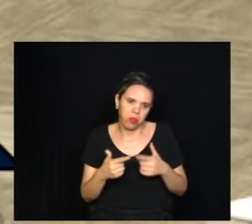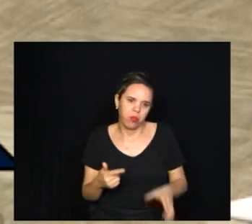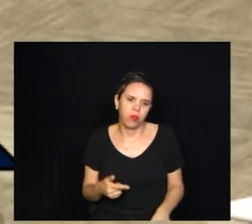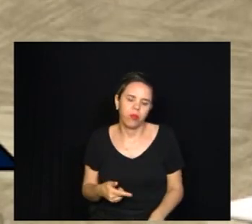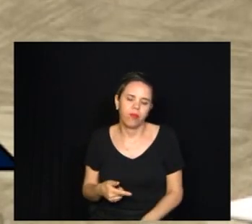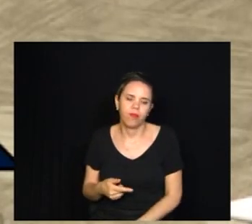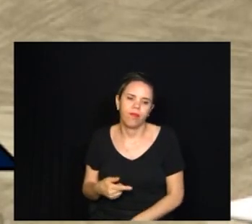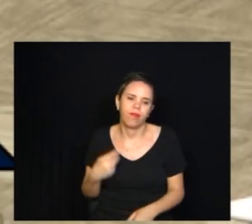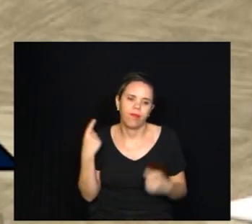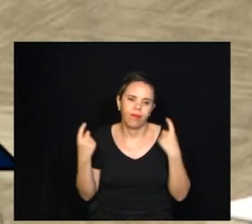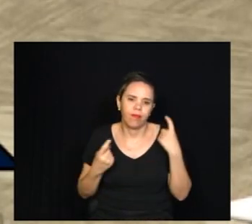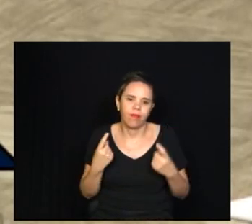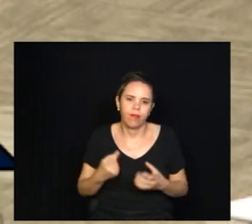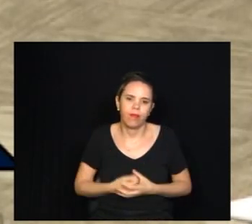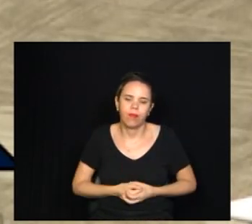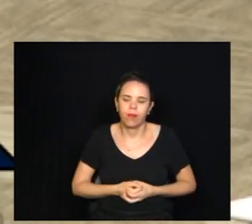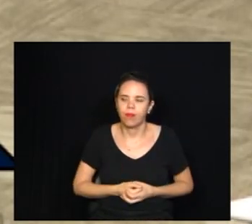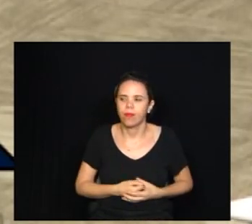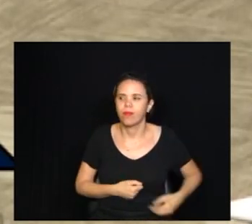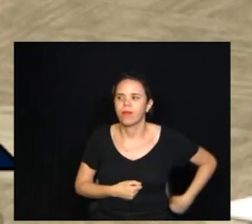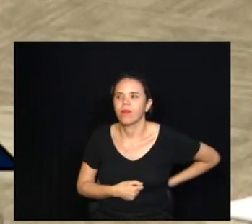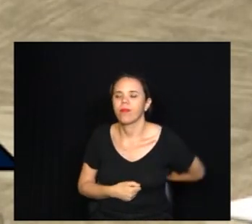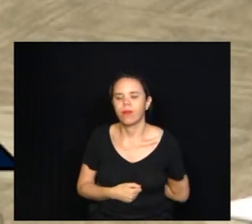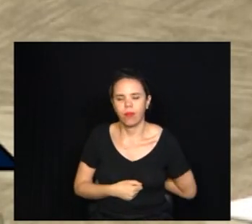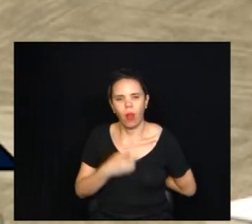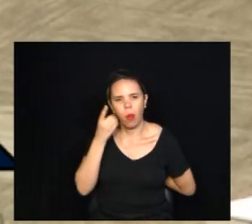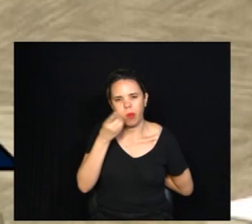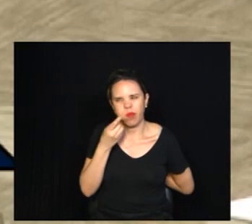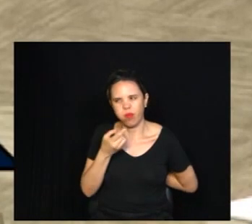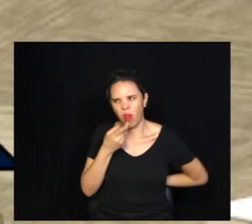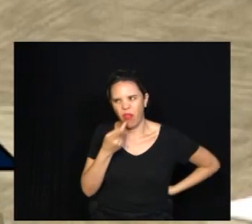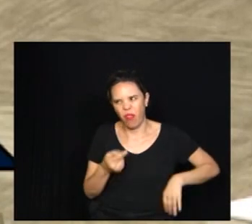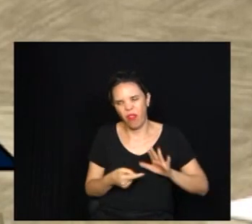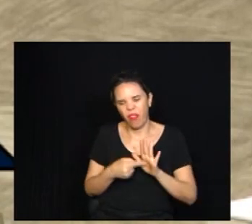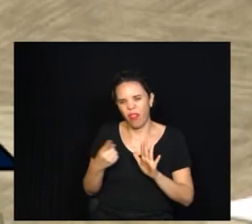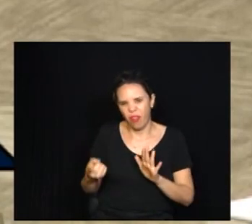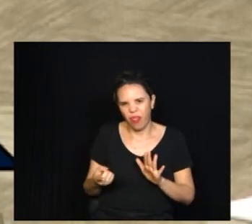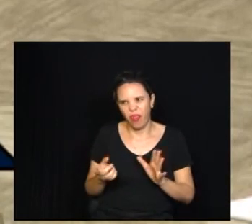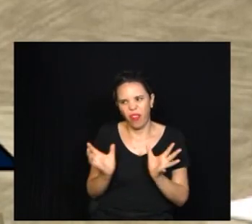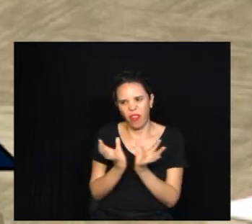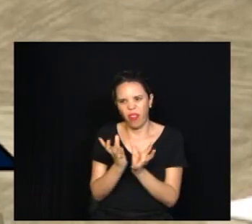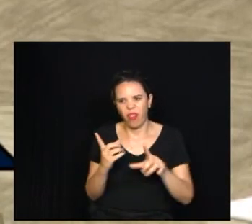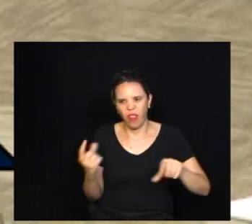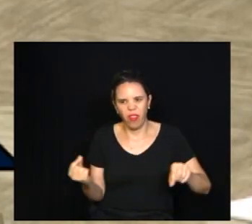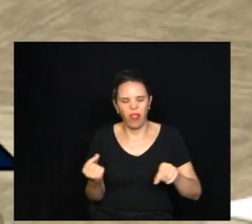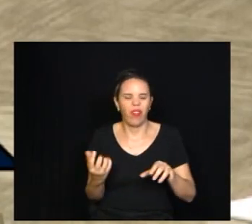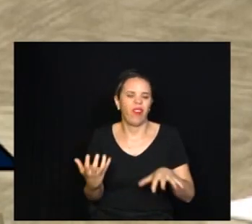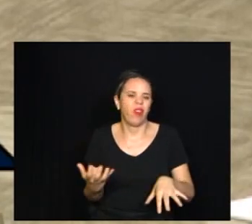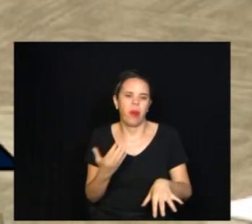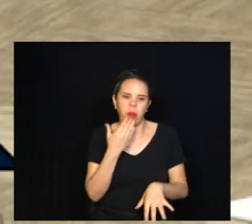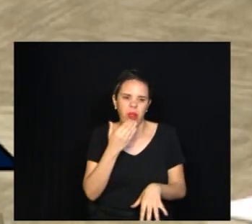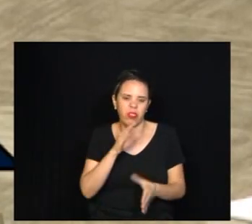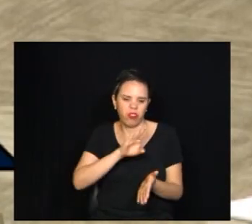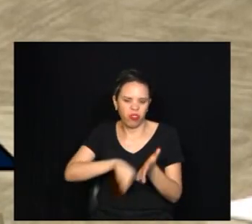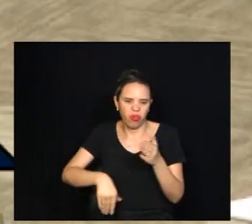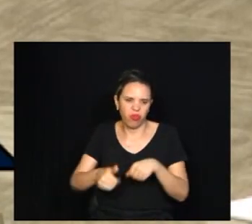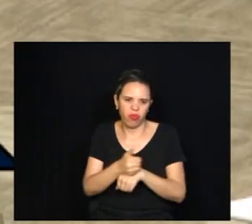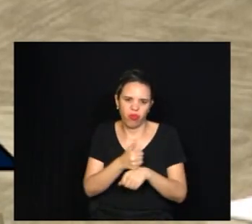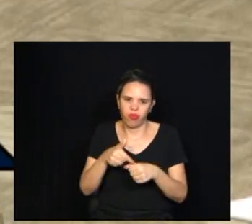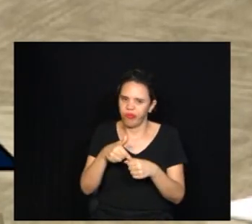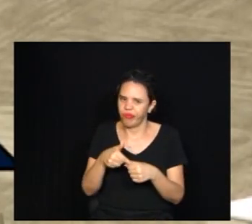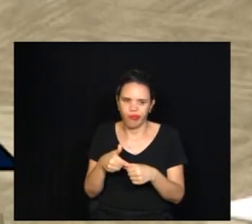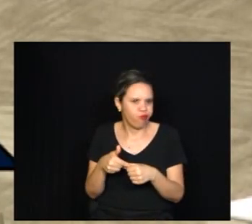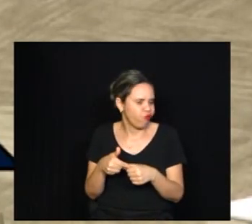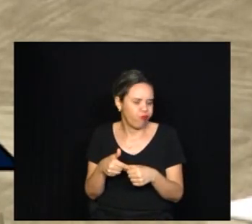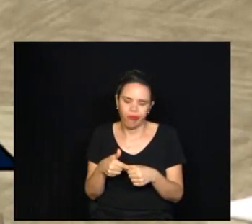é preocupante este deputado apresentar no Congresso pedindo a extinção da profissão